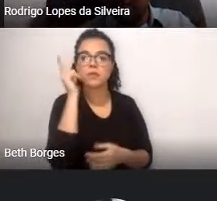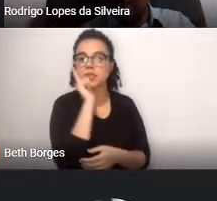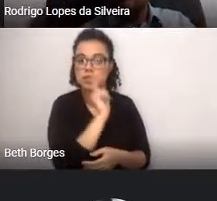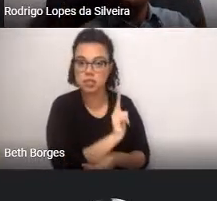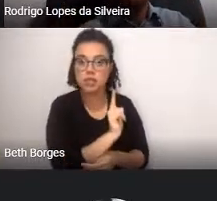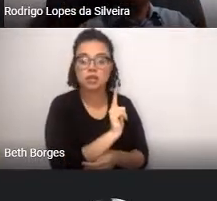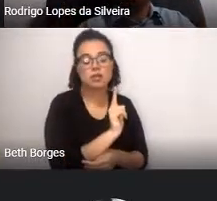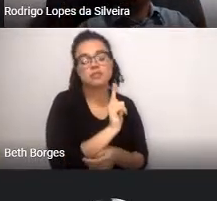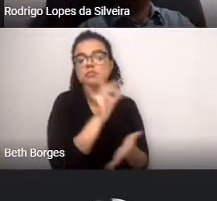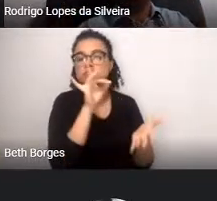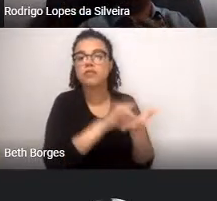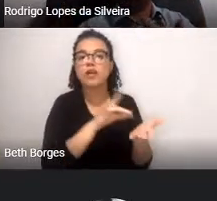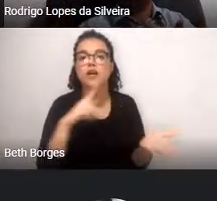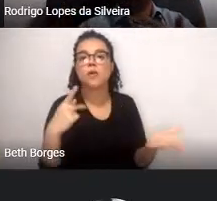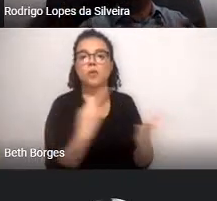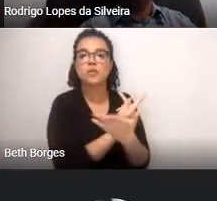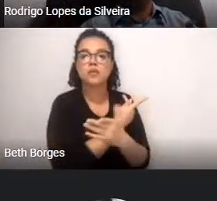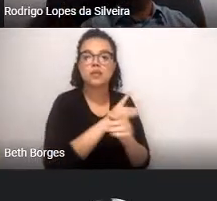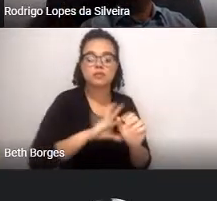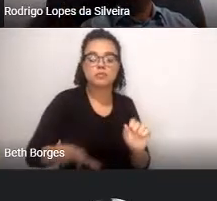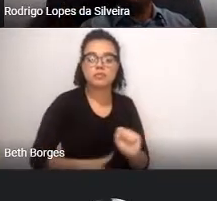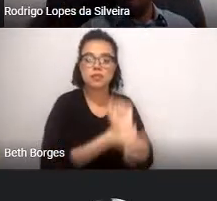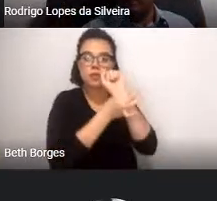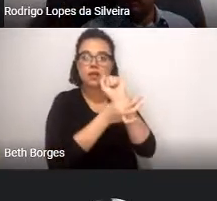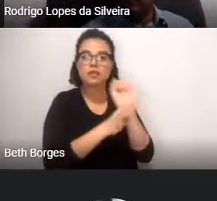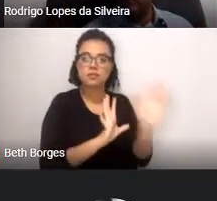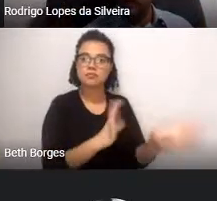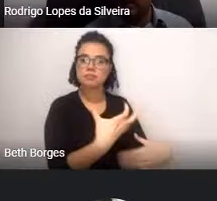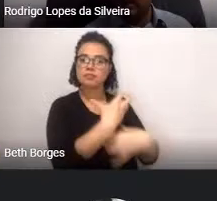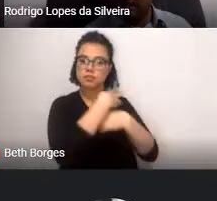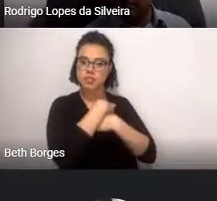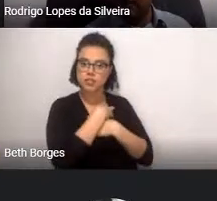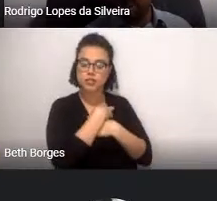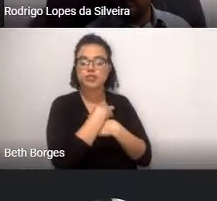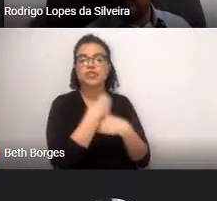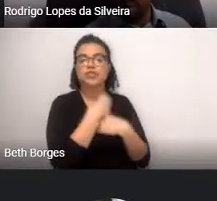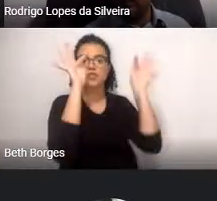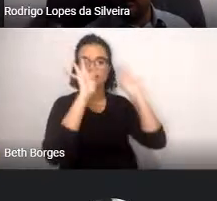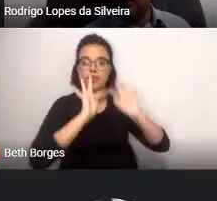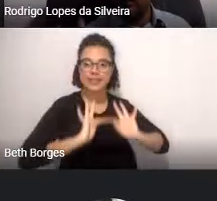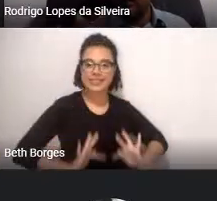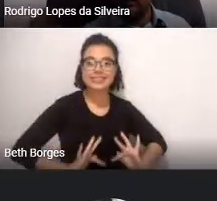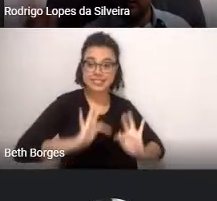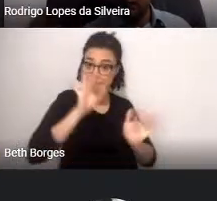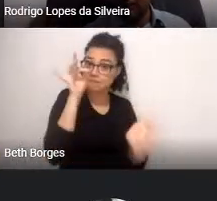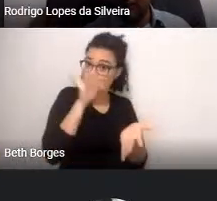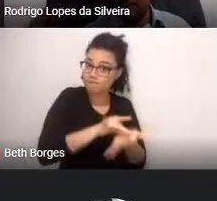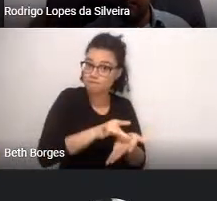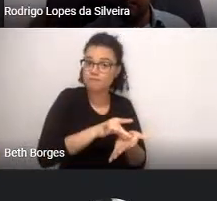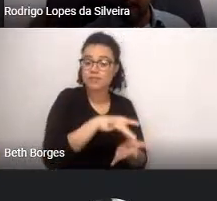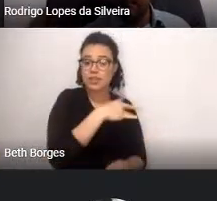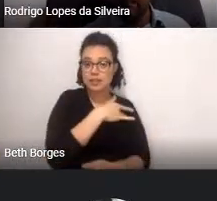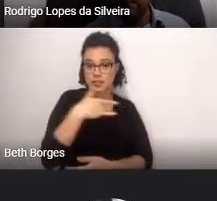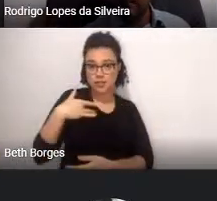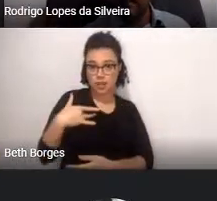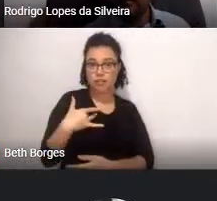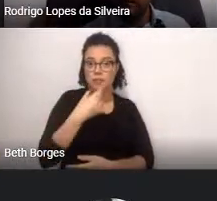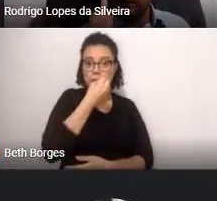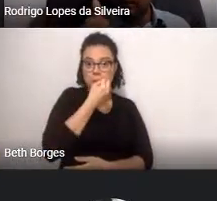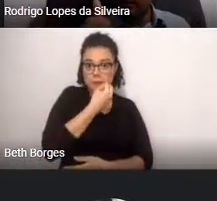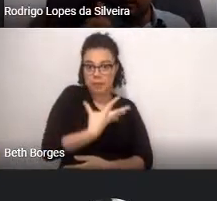segurança para se sentir assim feliz, para continuar levando a condição saudável de vida,